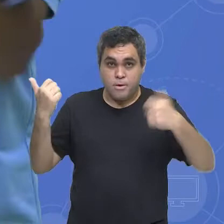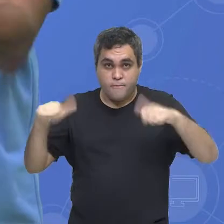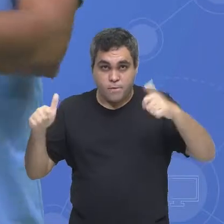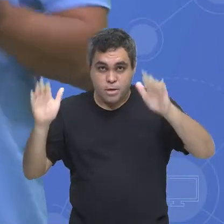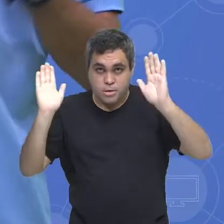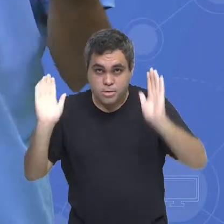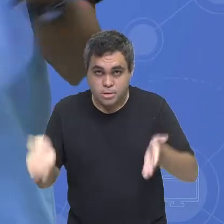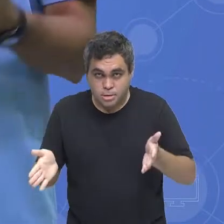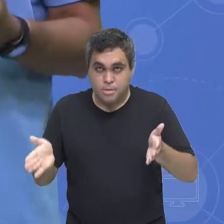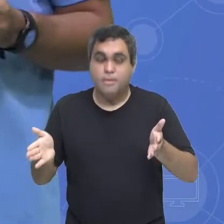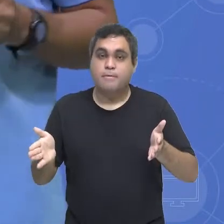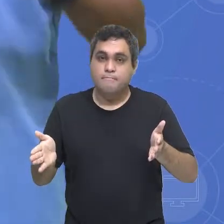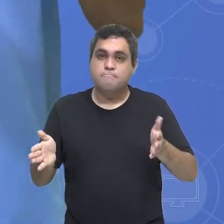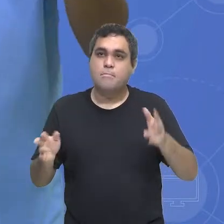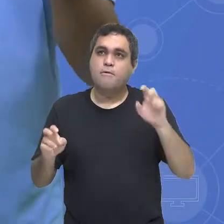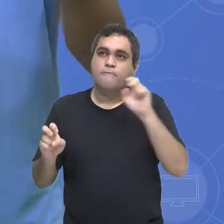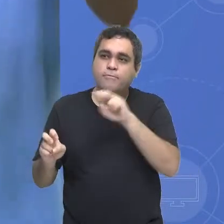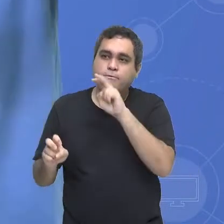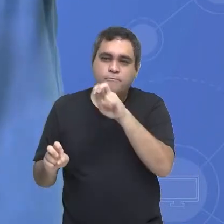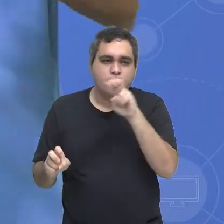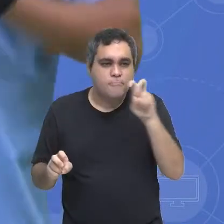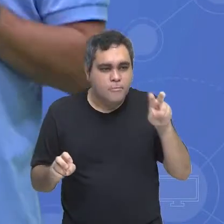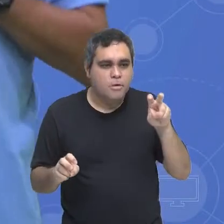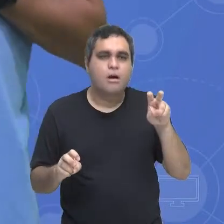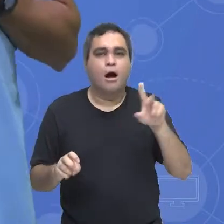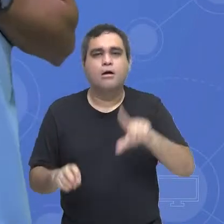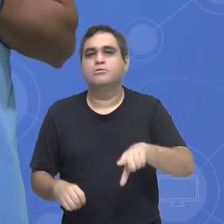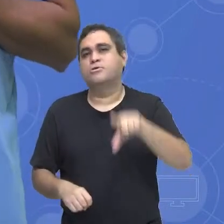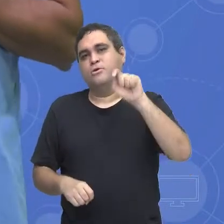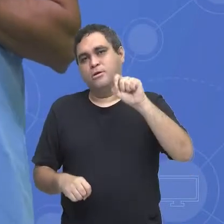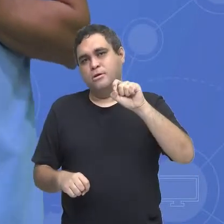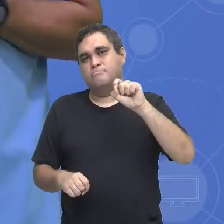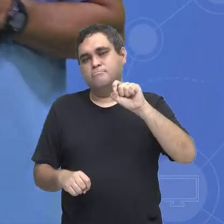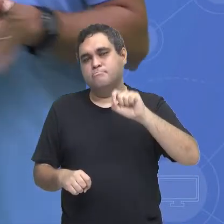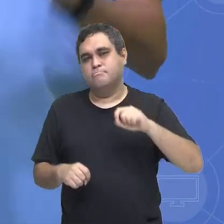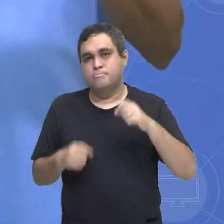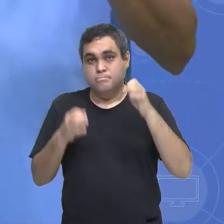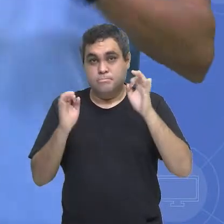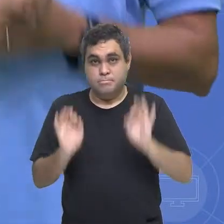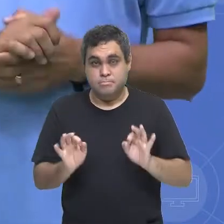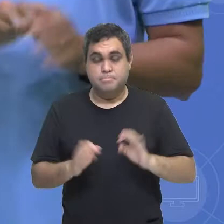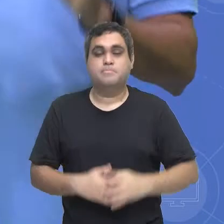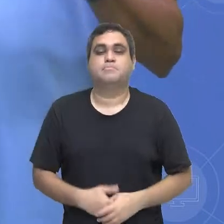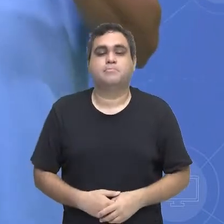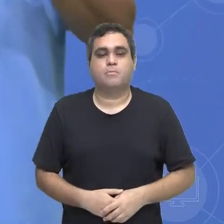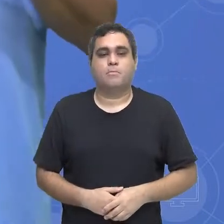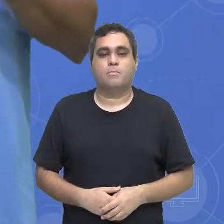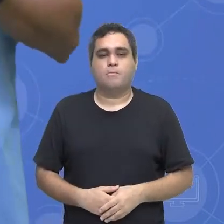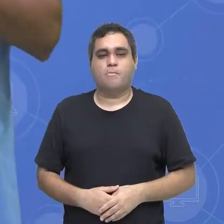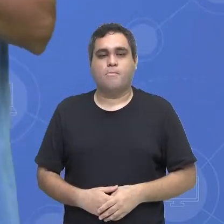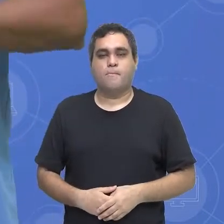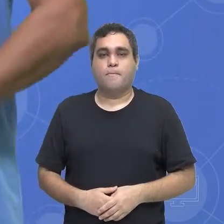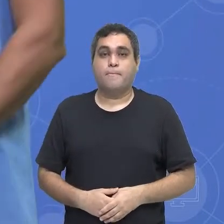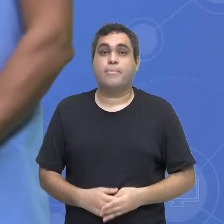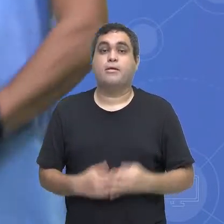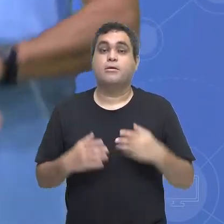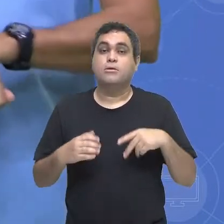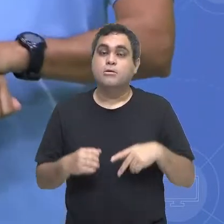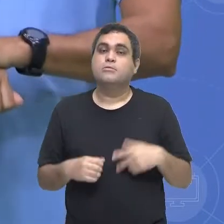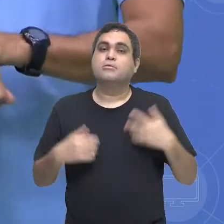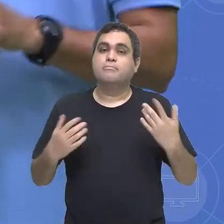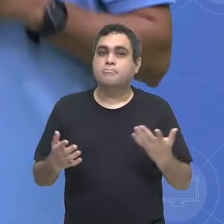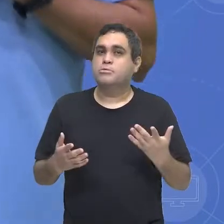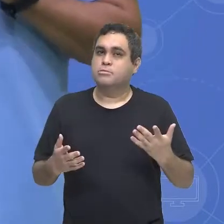né? Olhei tudo que tinha ao redor, vi e escolhi esse aqui, perfeito? Muito bem. A partir do momento que